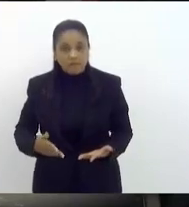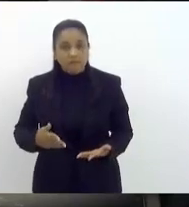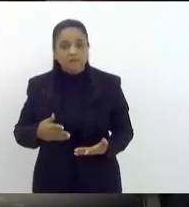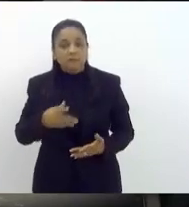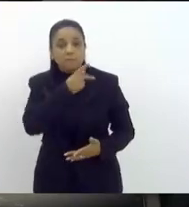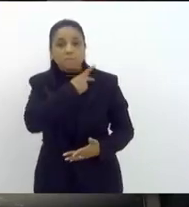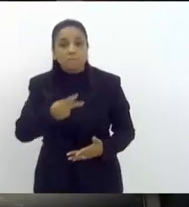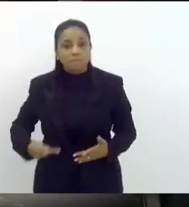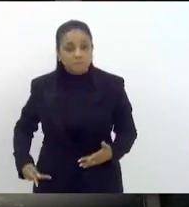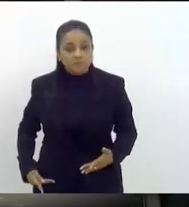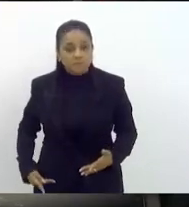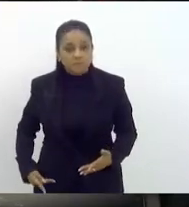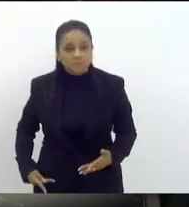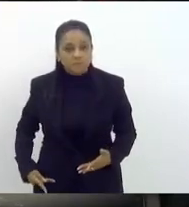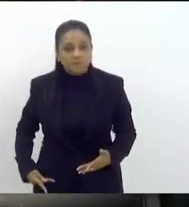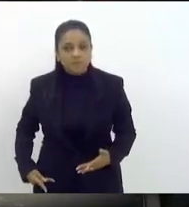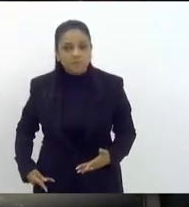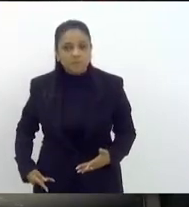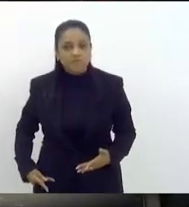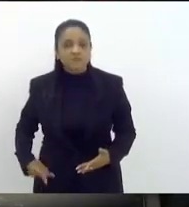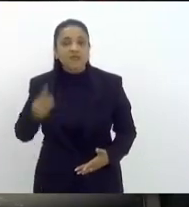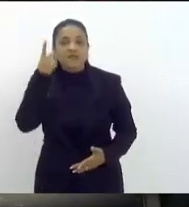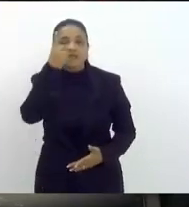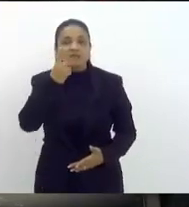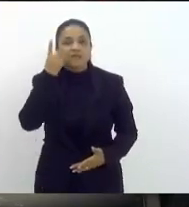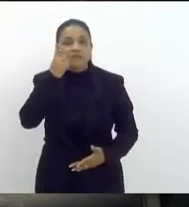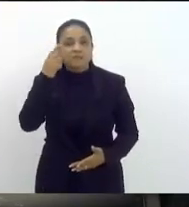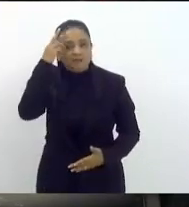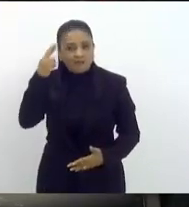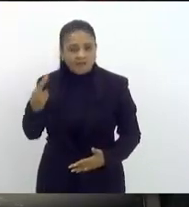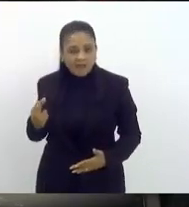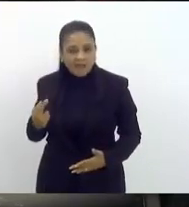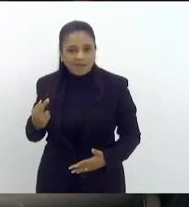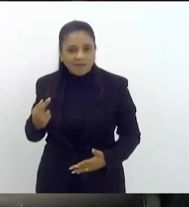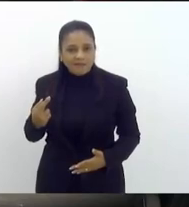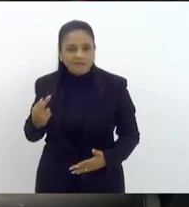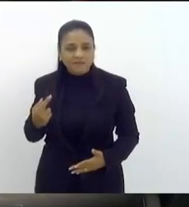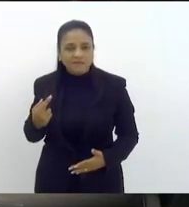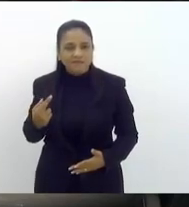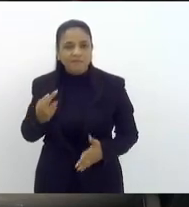Presidente deputada Renata por favor